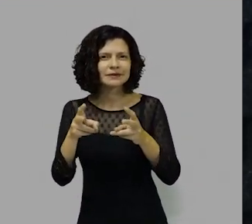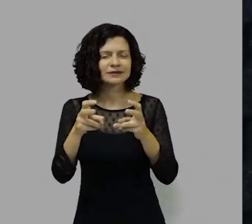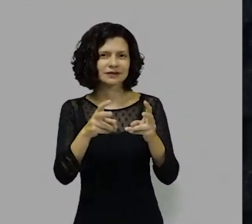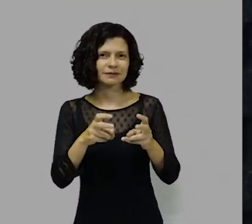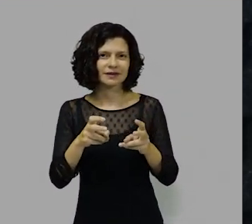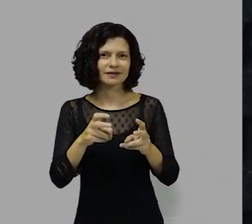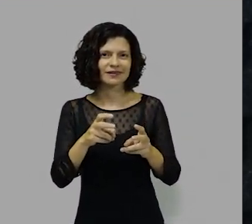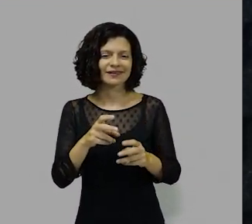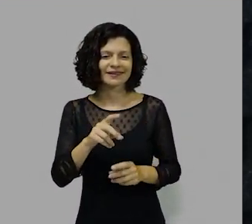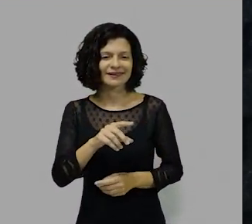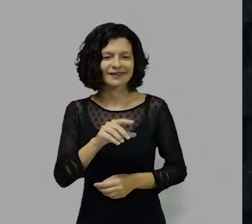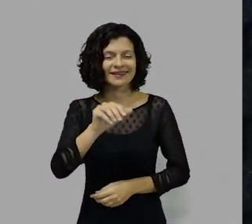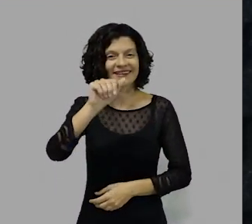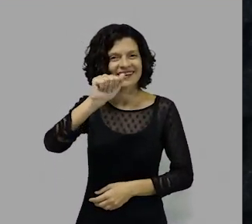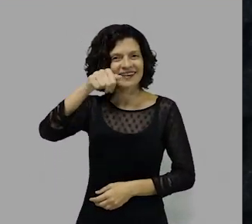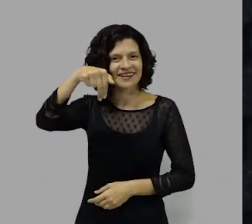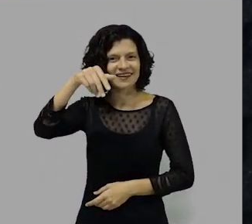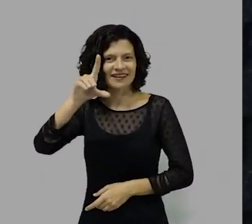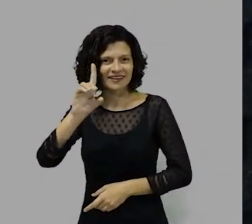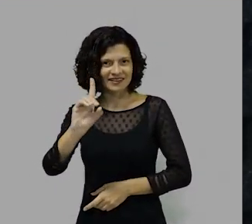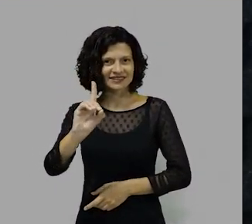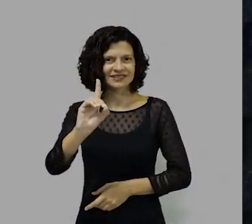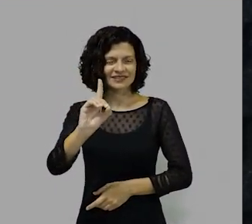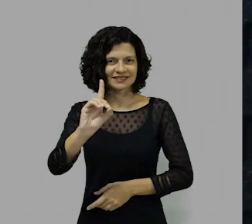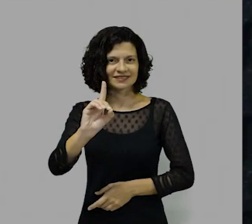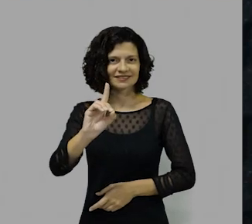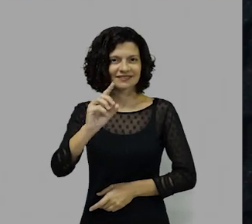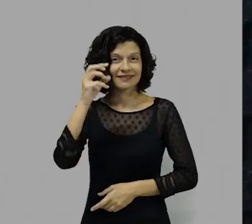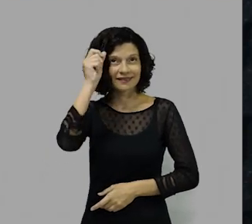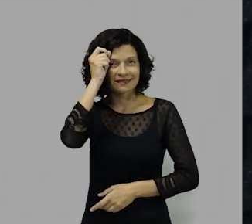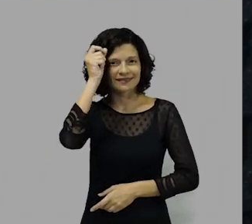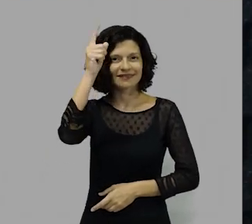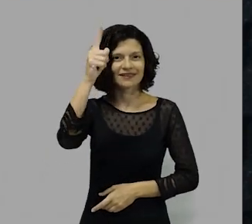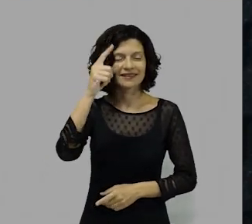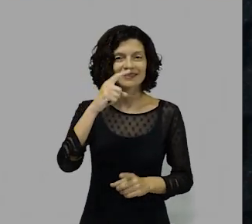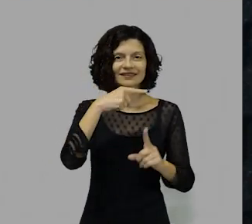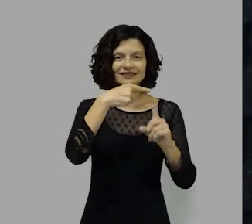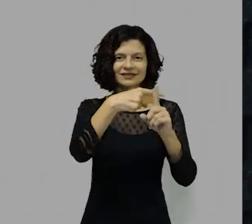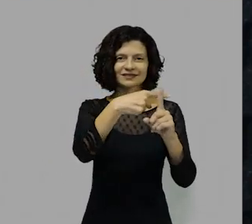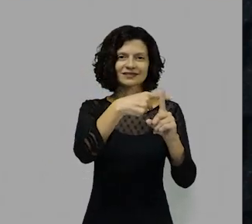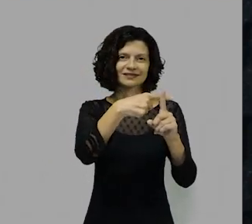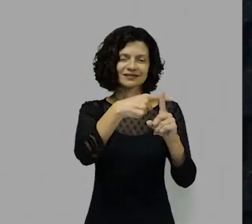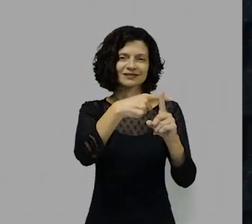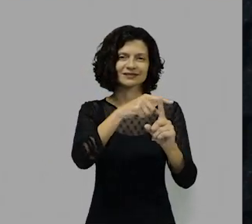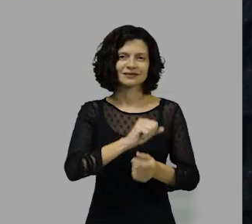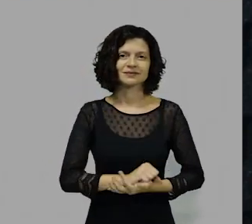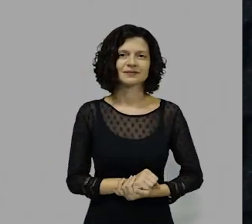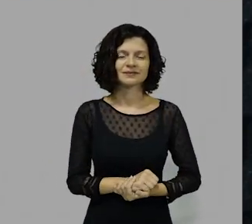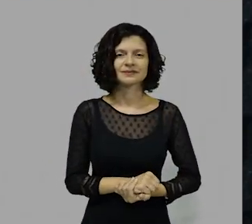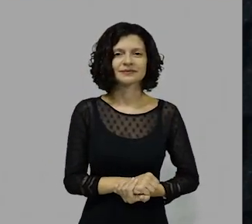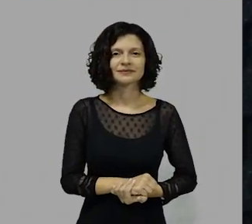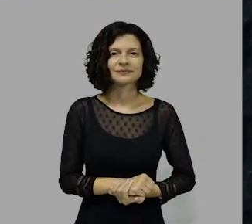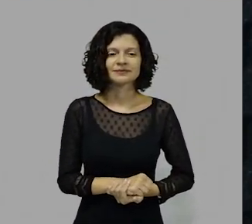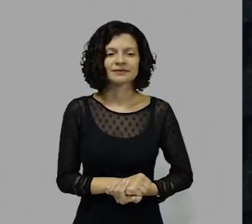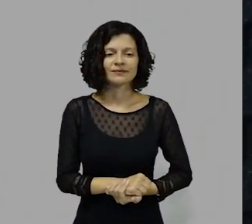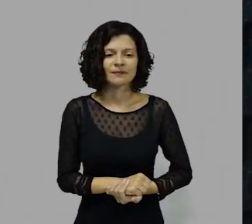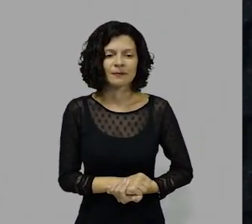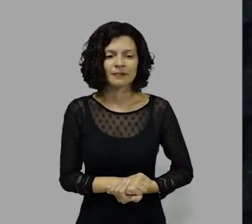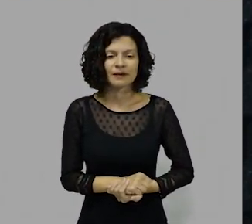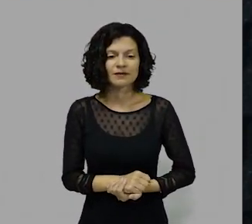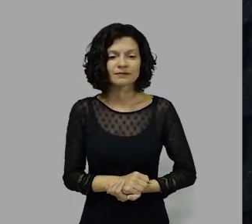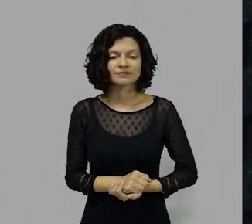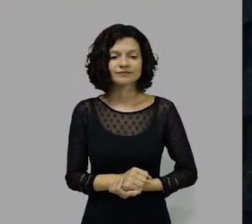canto no coral. Então, são duas coisas que eu faço. O e aqui está dando a ideia de soma. You can have